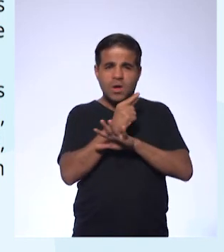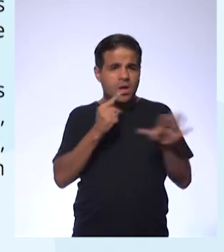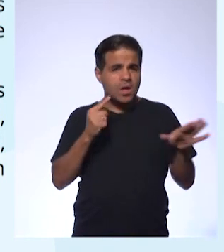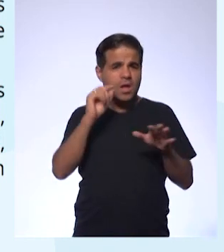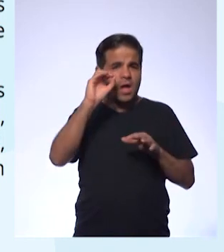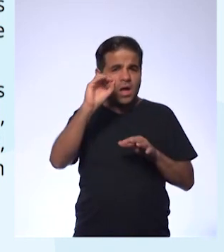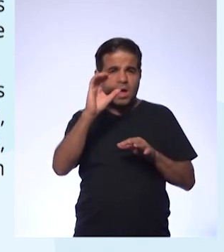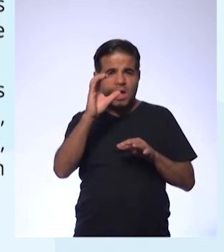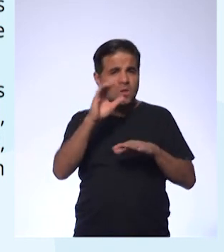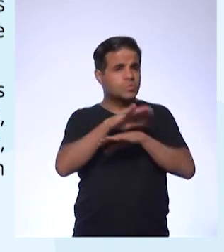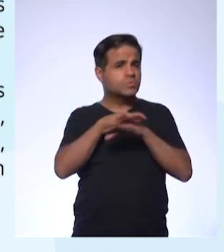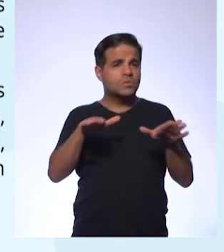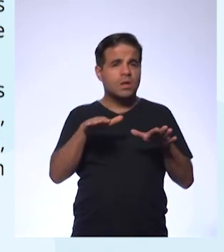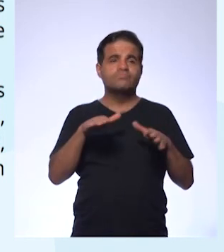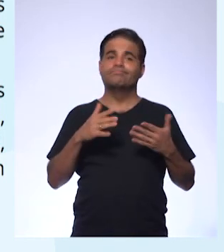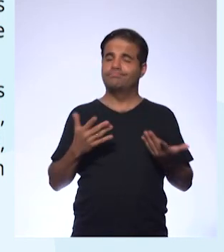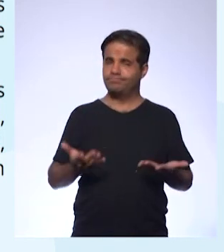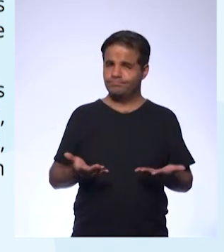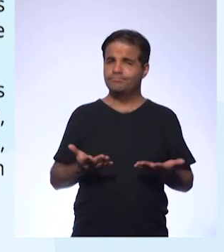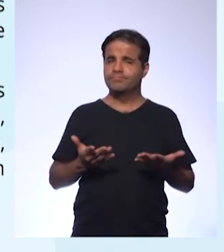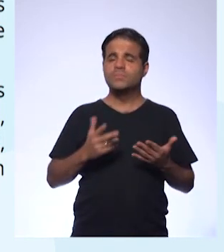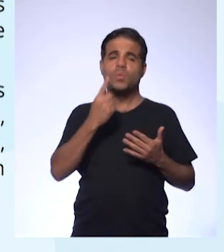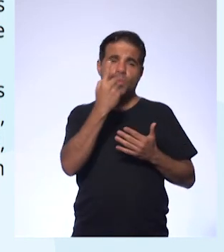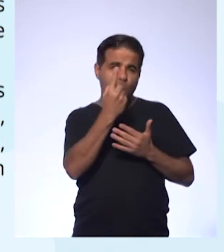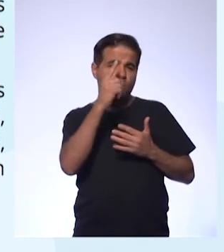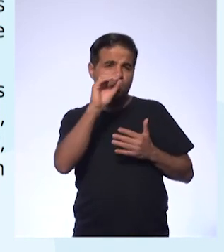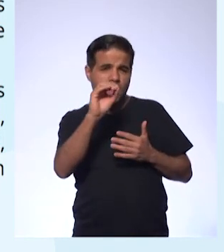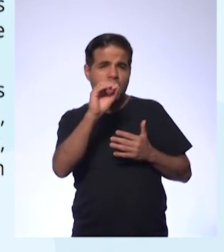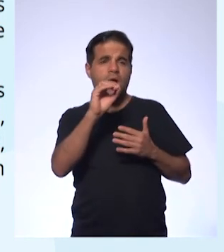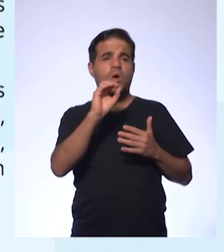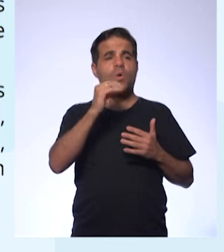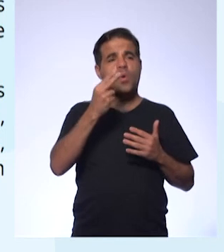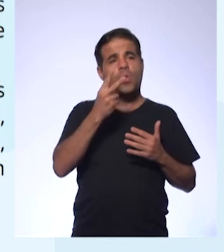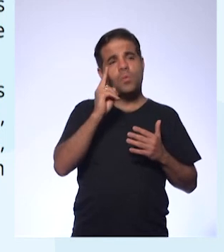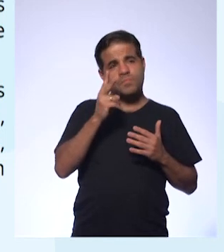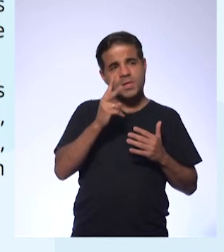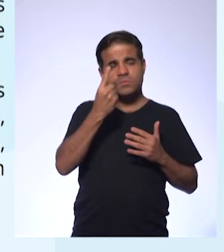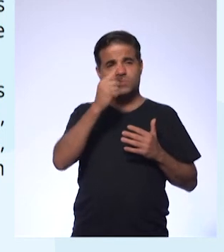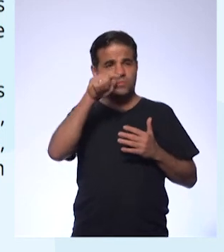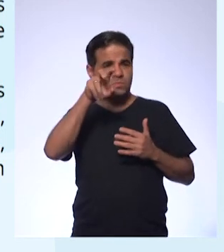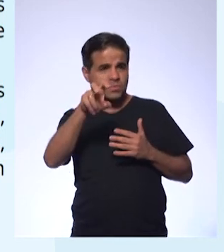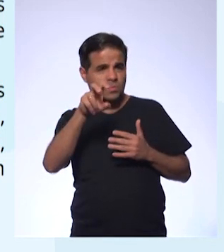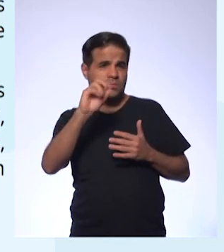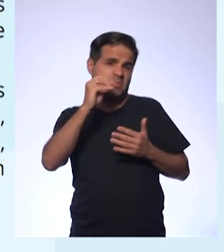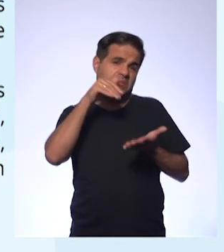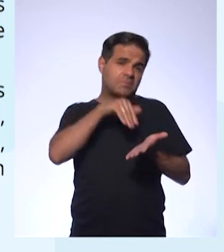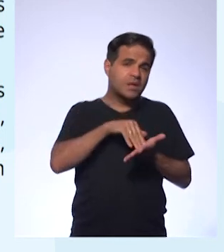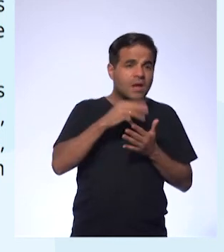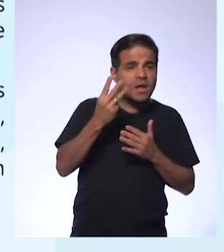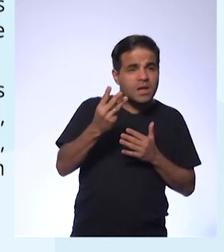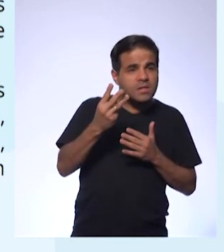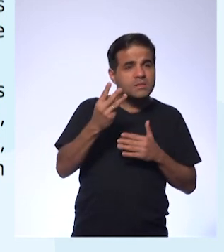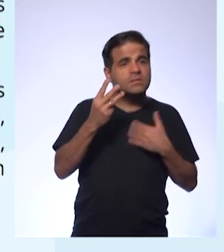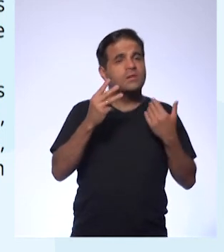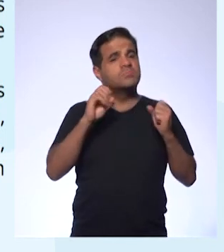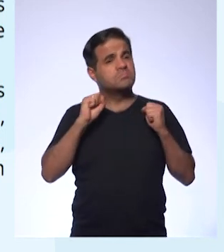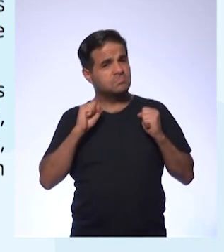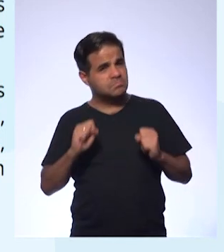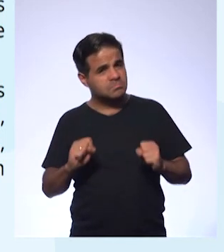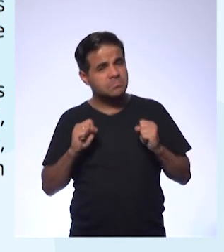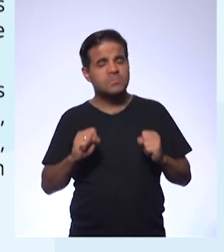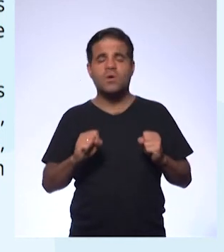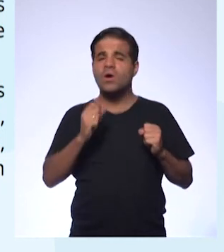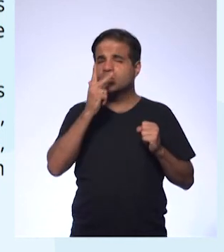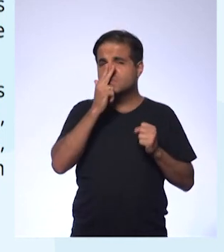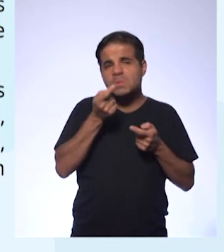grau Celsius? De fato, 1 grau Celsius ou mesmo 1,5 ou até 3 graus Celsius